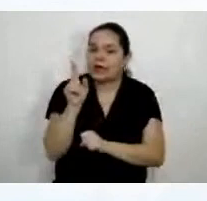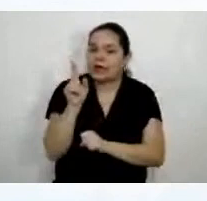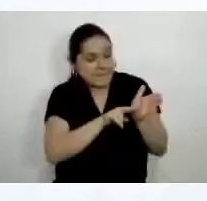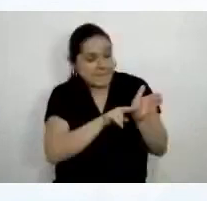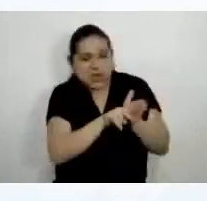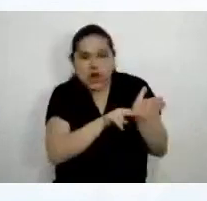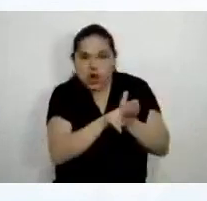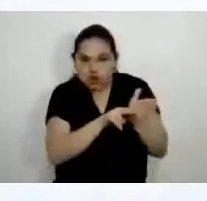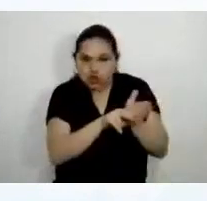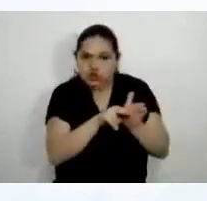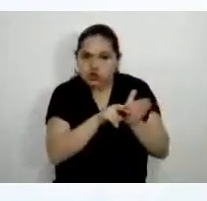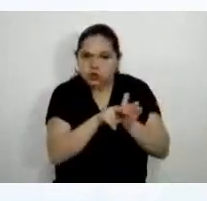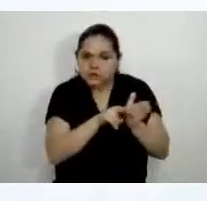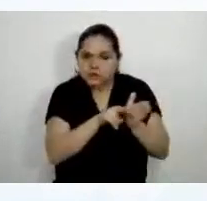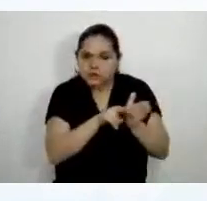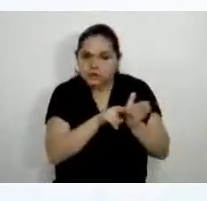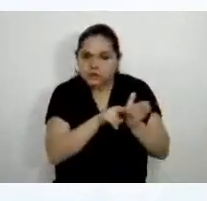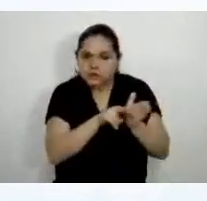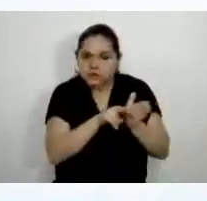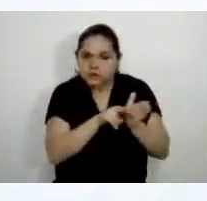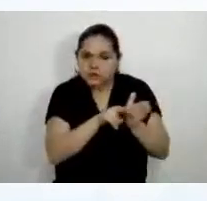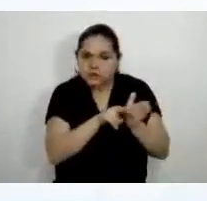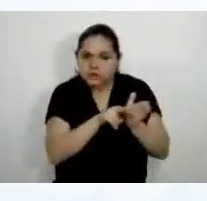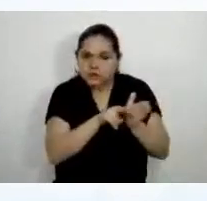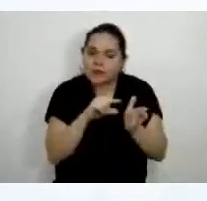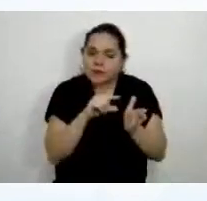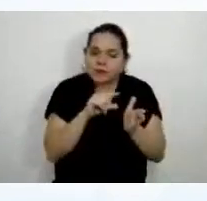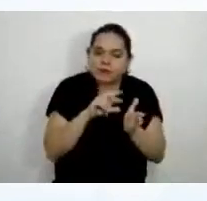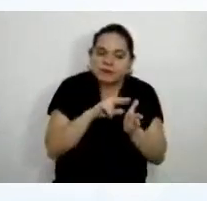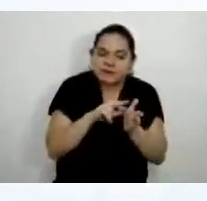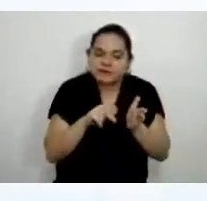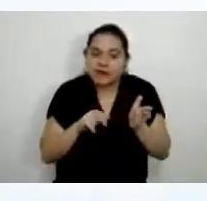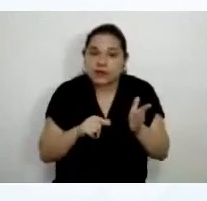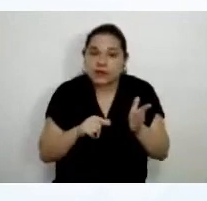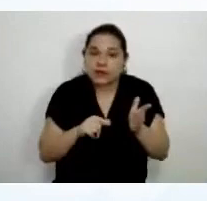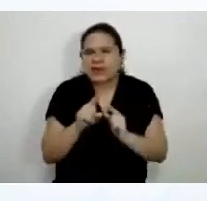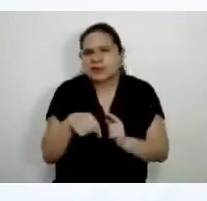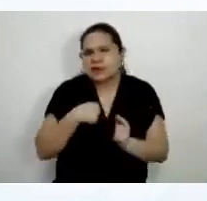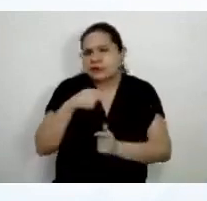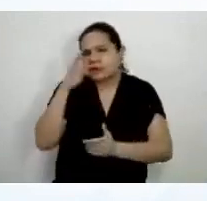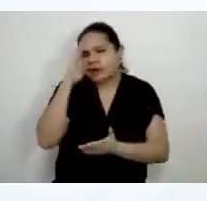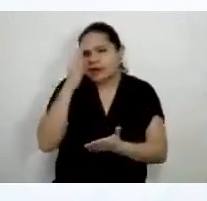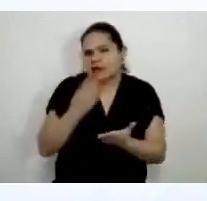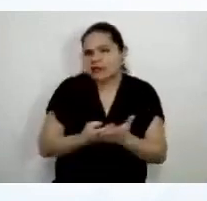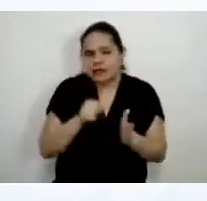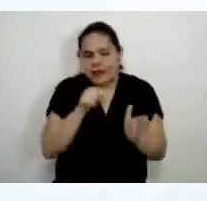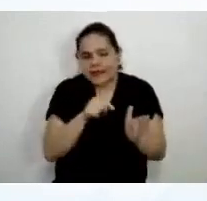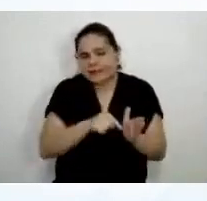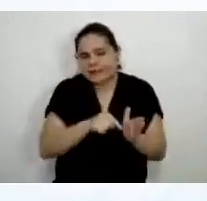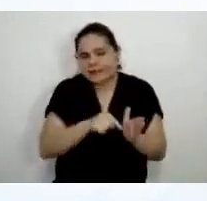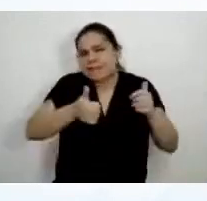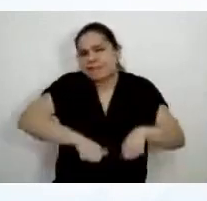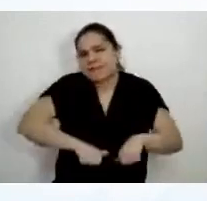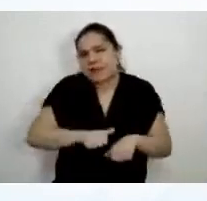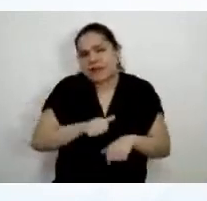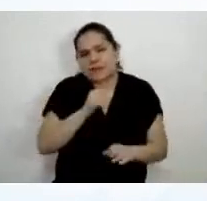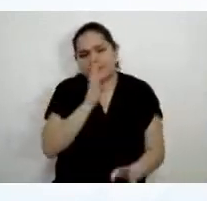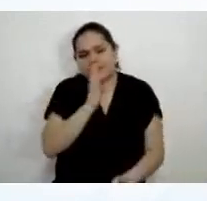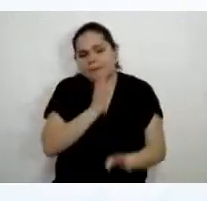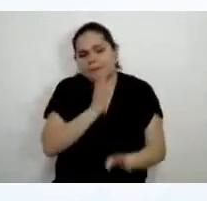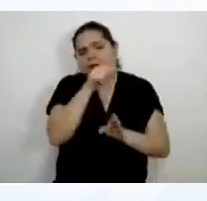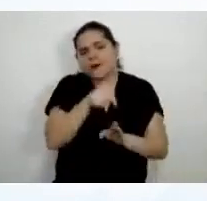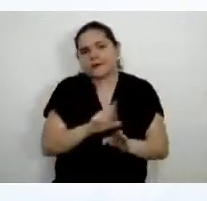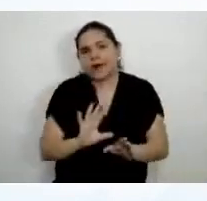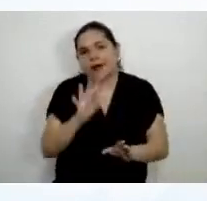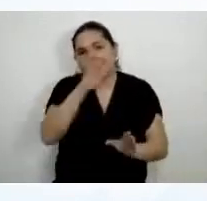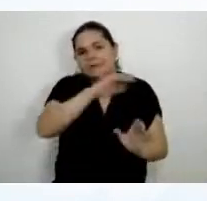mas eu não acredito muito que isso seja a principal causa da segunda onda europeia. O que a